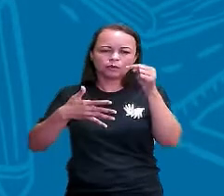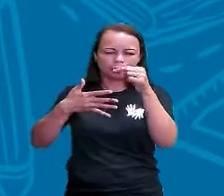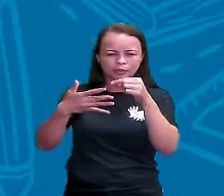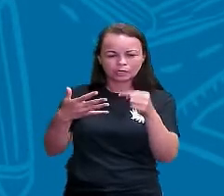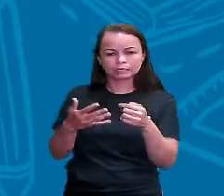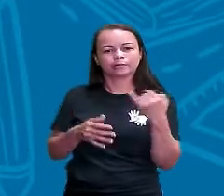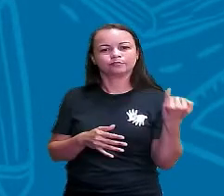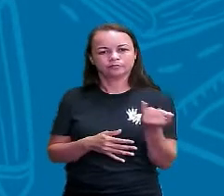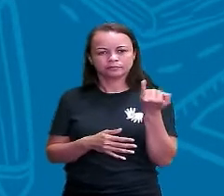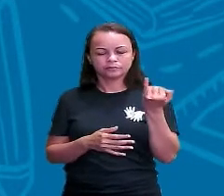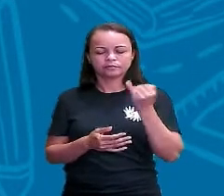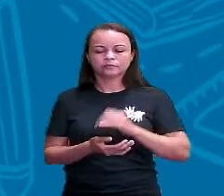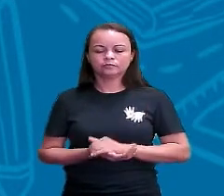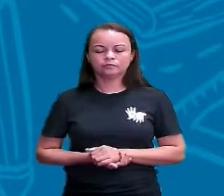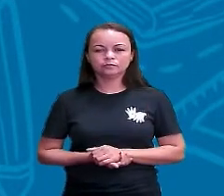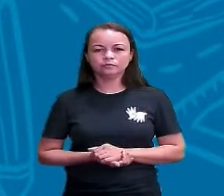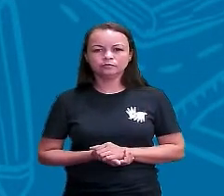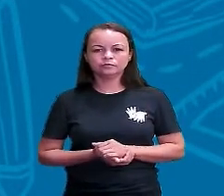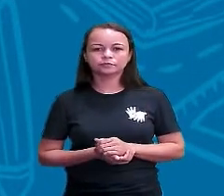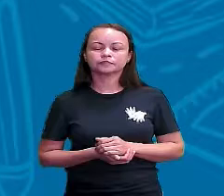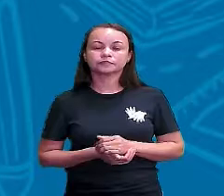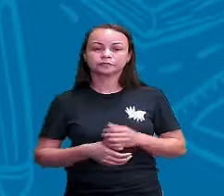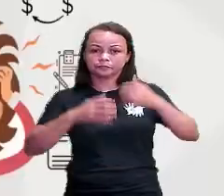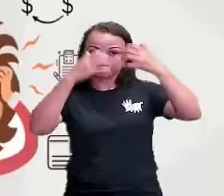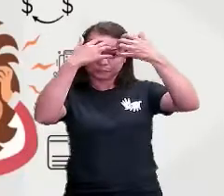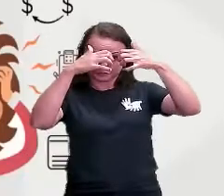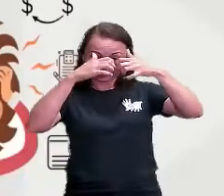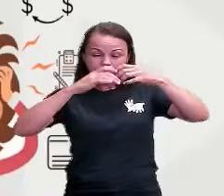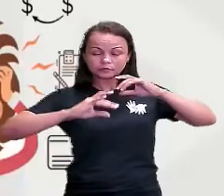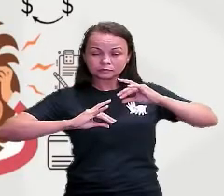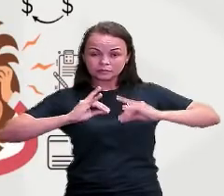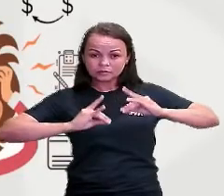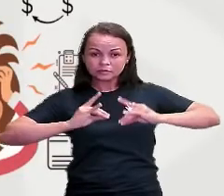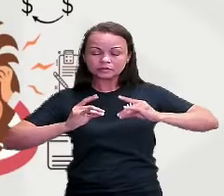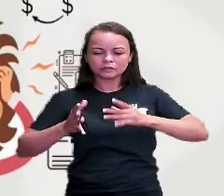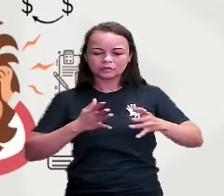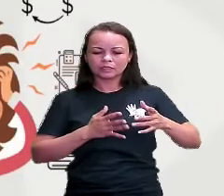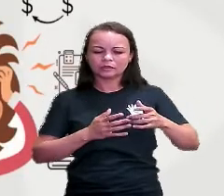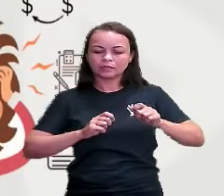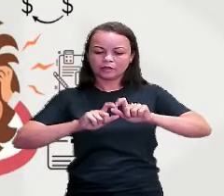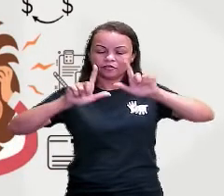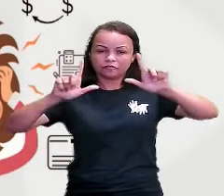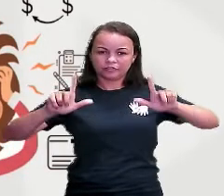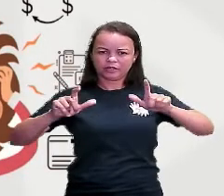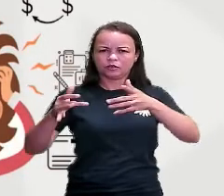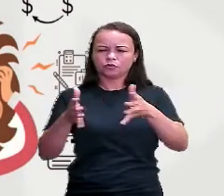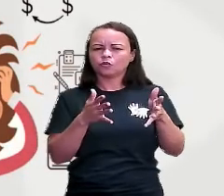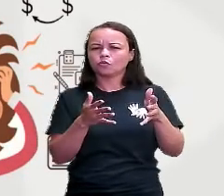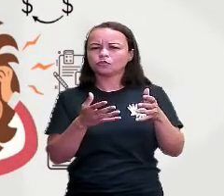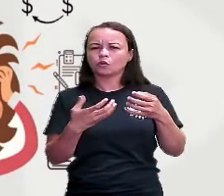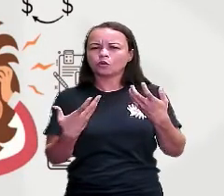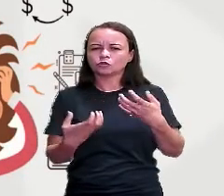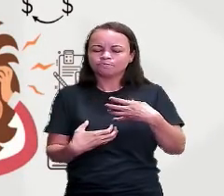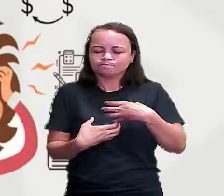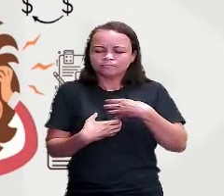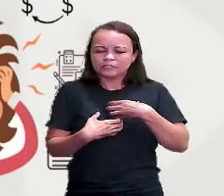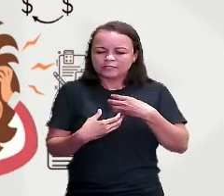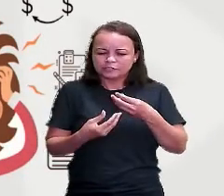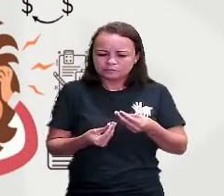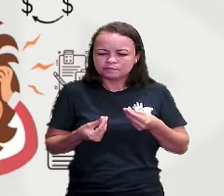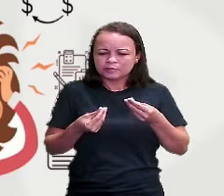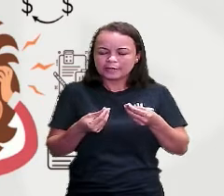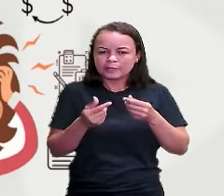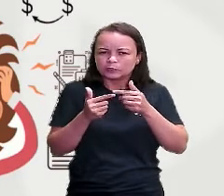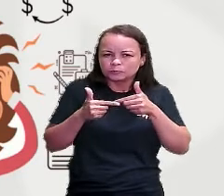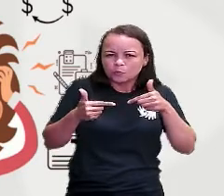Então, os hormônios neurotransmissores, gente, olha essa imagem aí, por favor, produção, para que a gente possa... Ele tem a ver, tem relação com o nosso humor, tem a ver